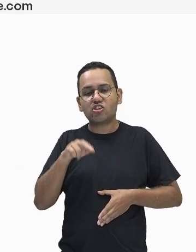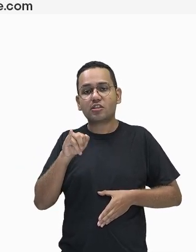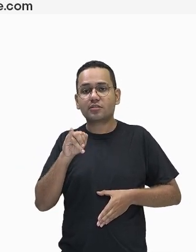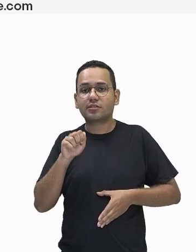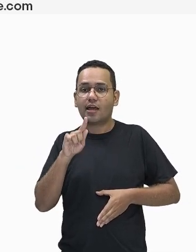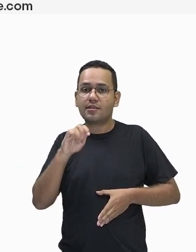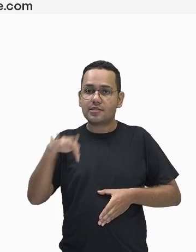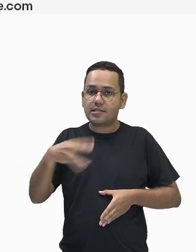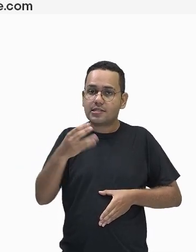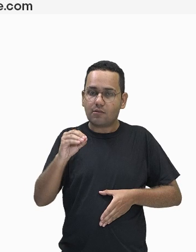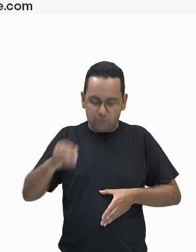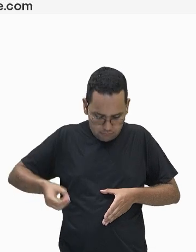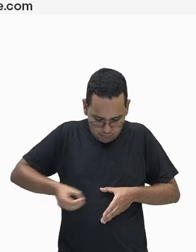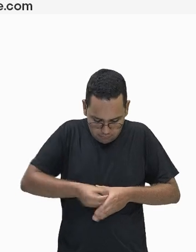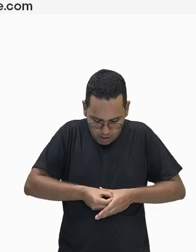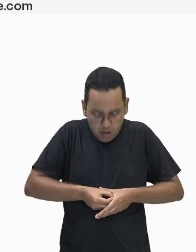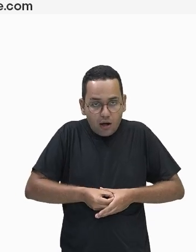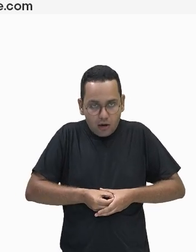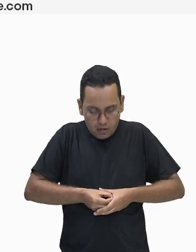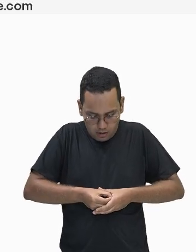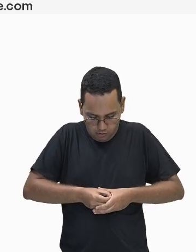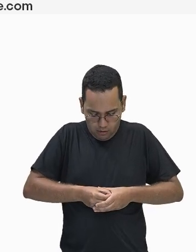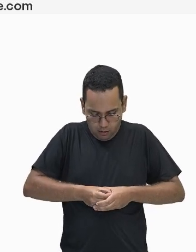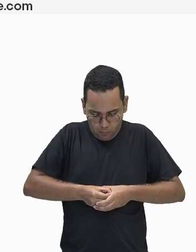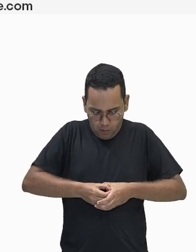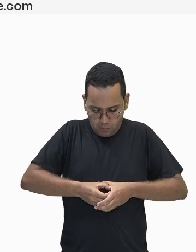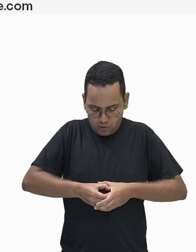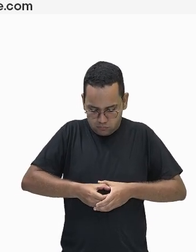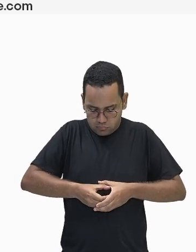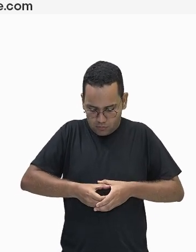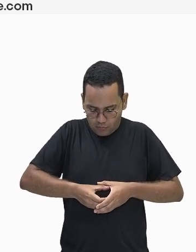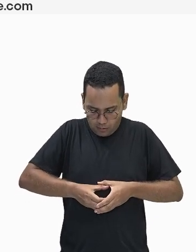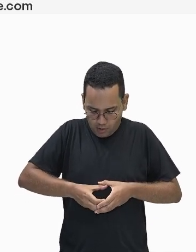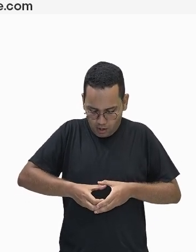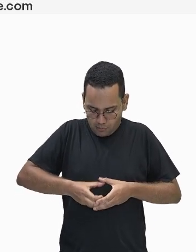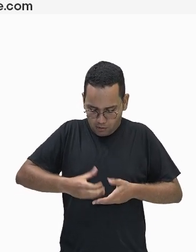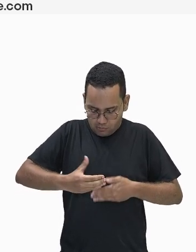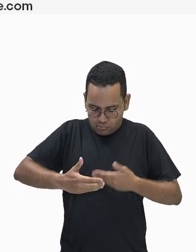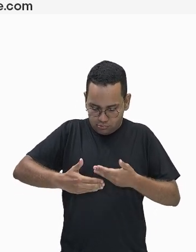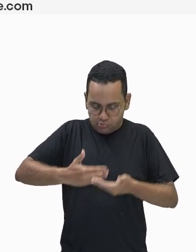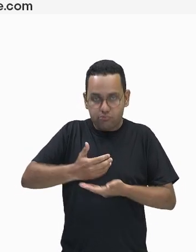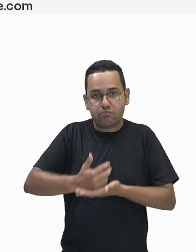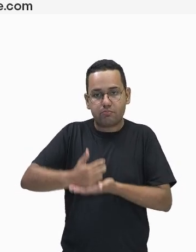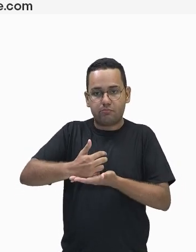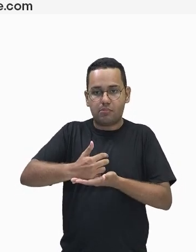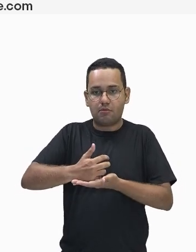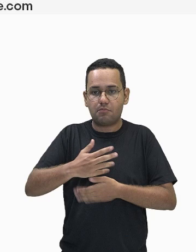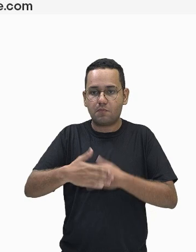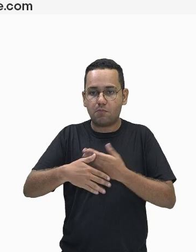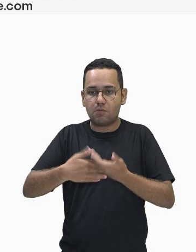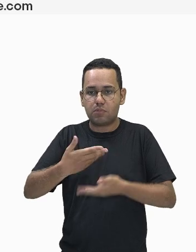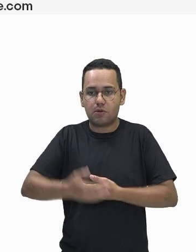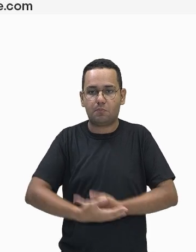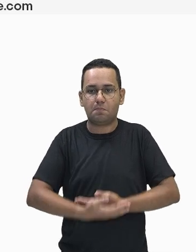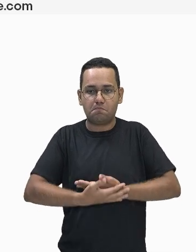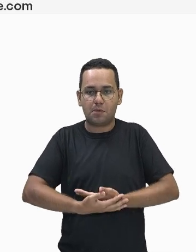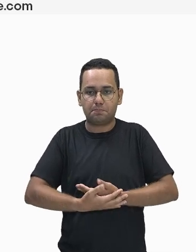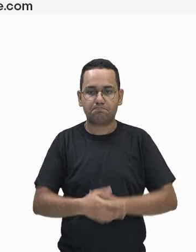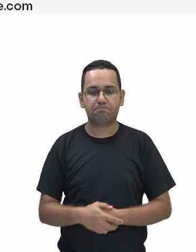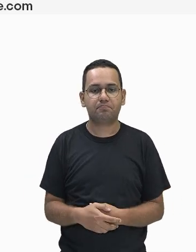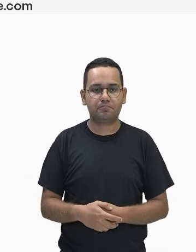aí o embrião vai se transformar num feto e se desenvolver até o momento do nascimento. É onde ocorre